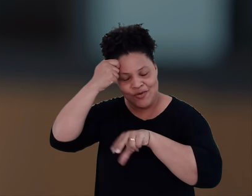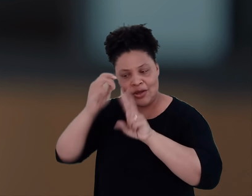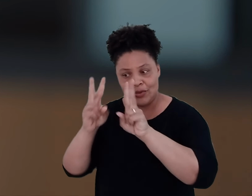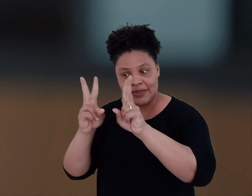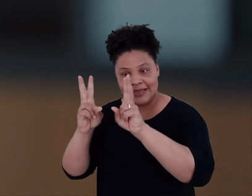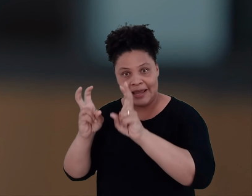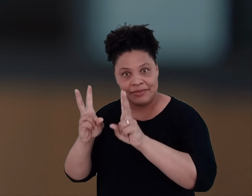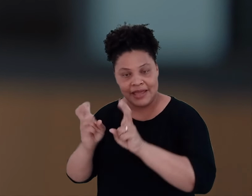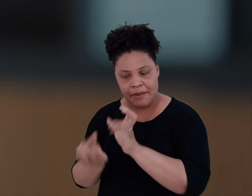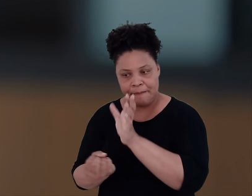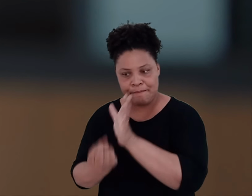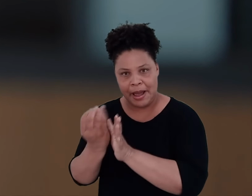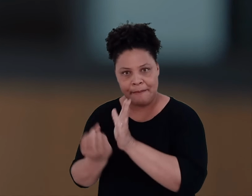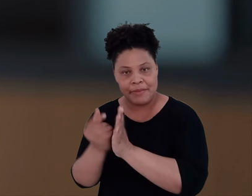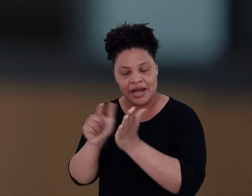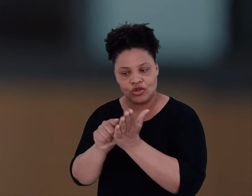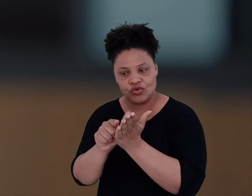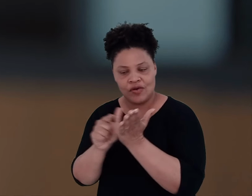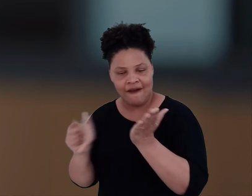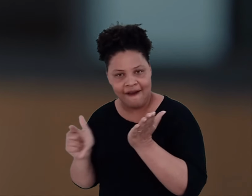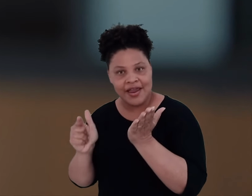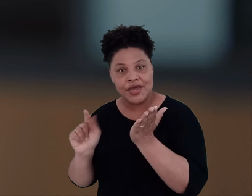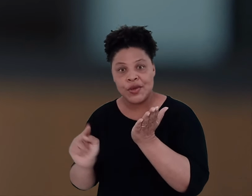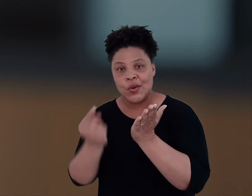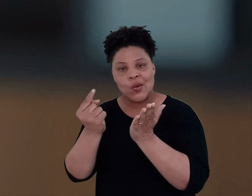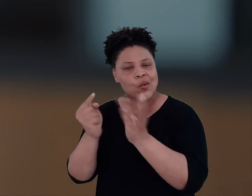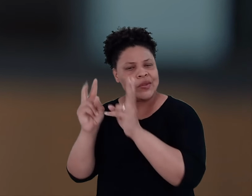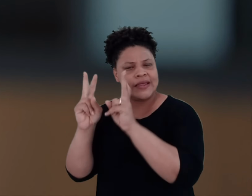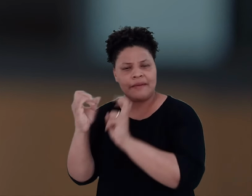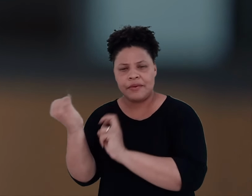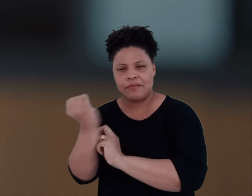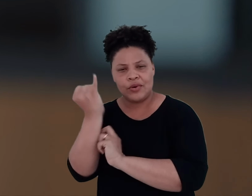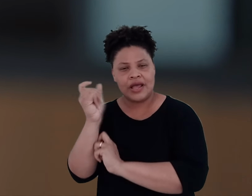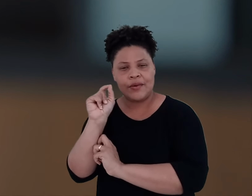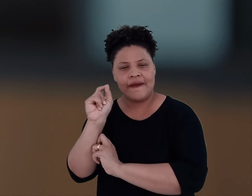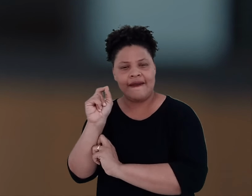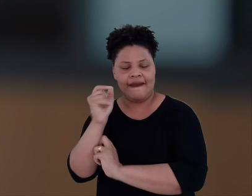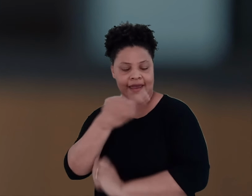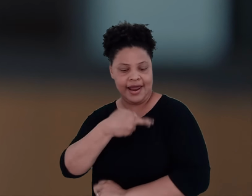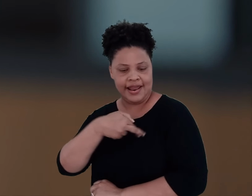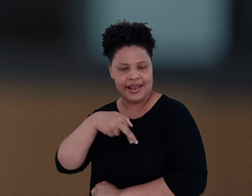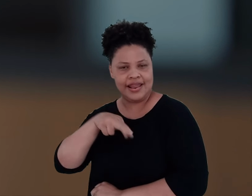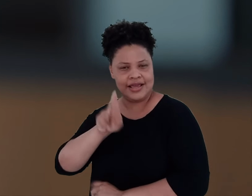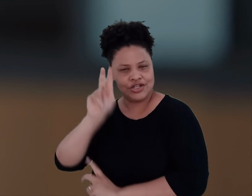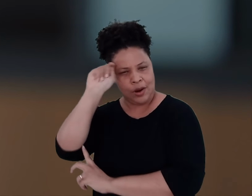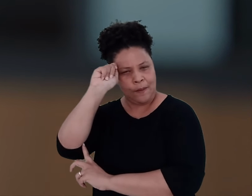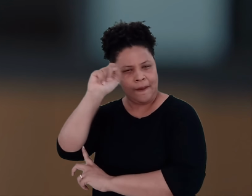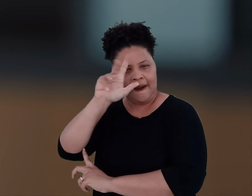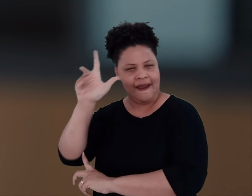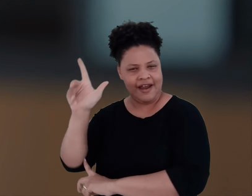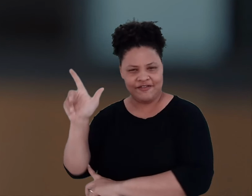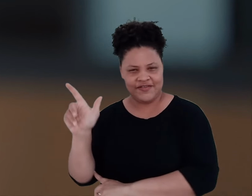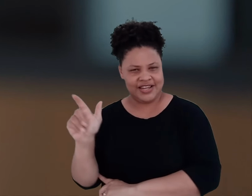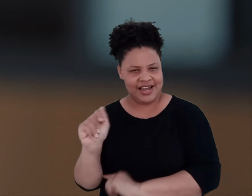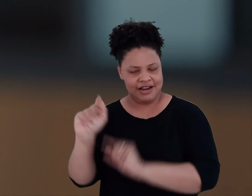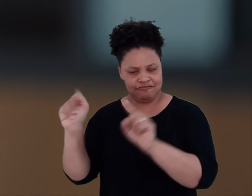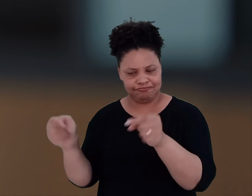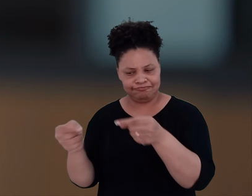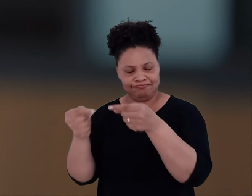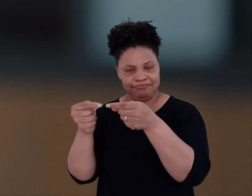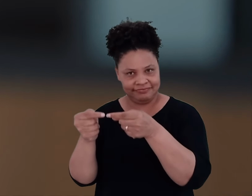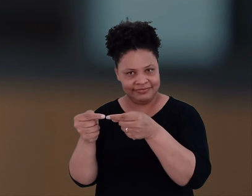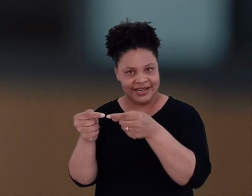que abordava na época, estavam as religiões de matriz africana, por exemplo. Essas publicações não tinham uma estrutura